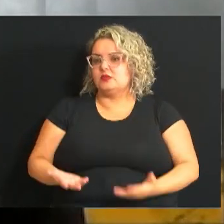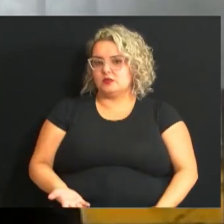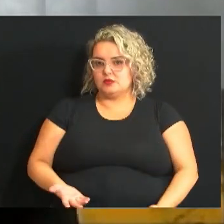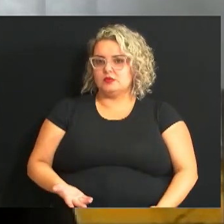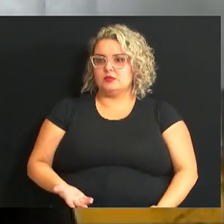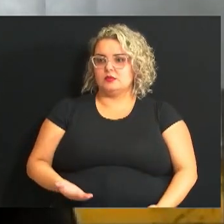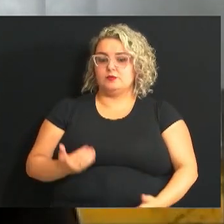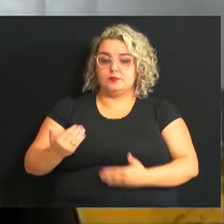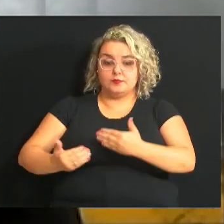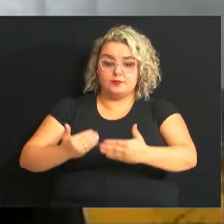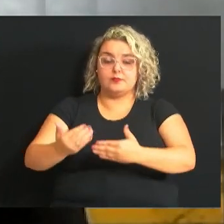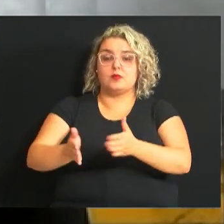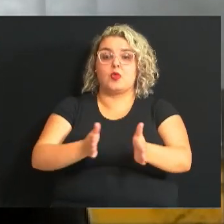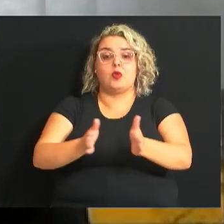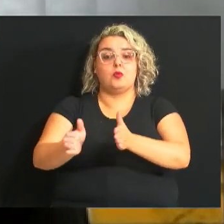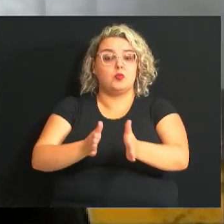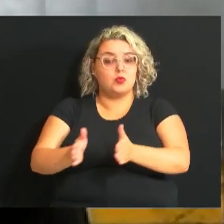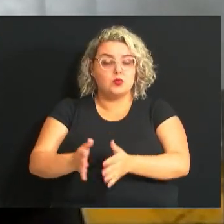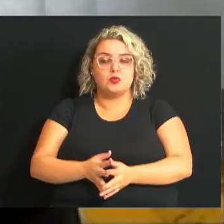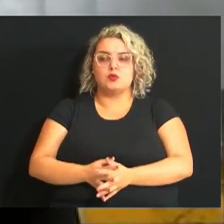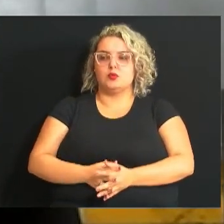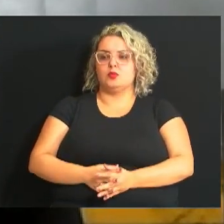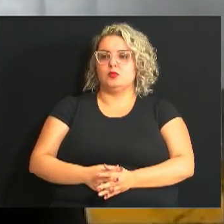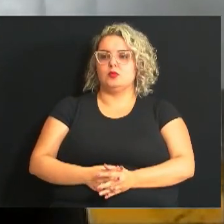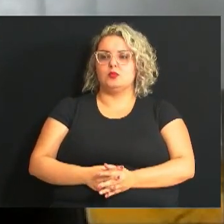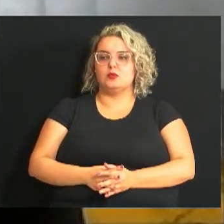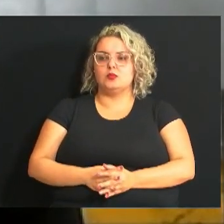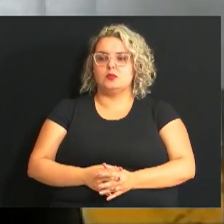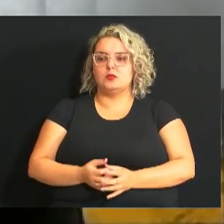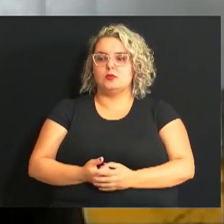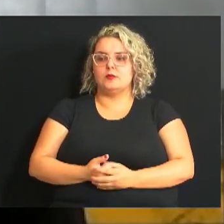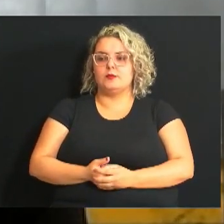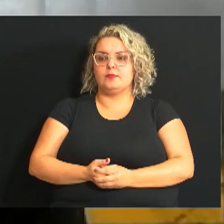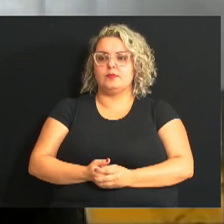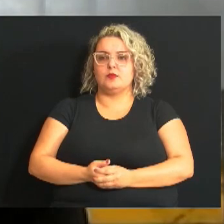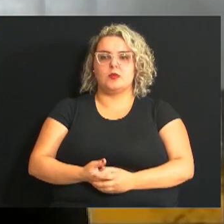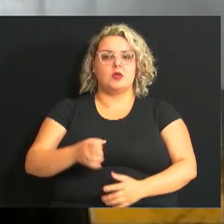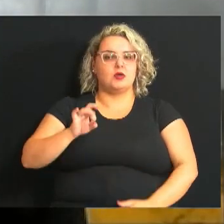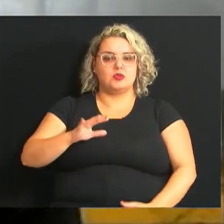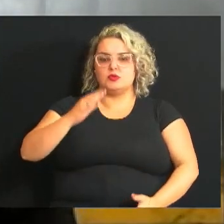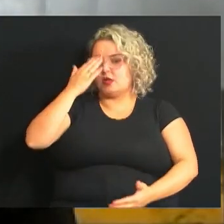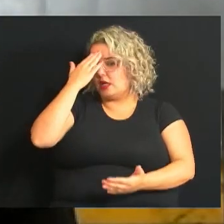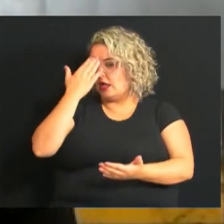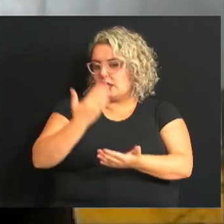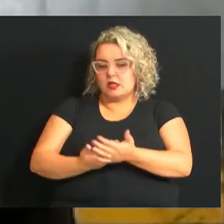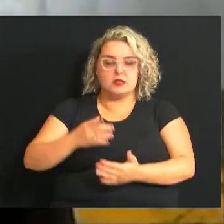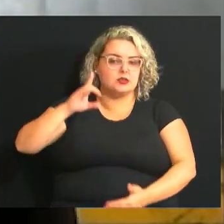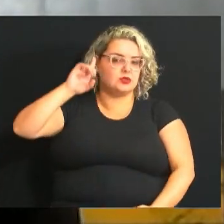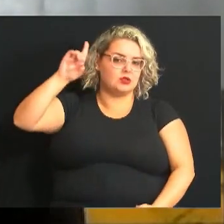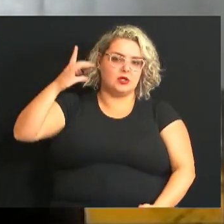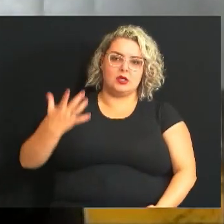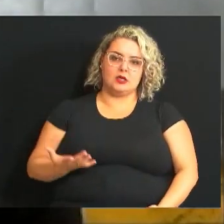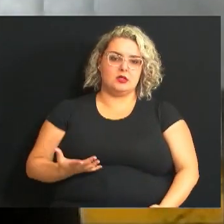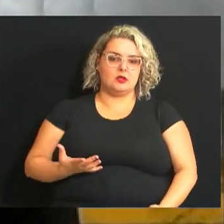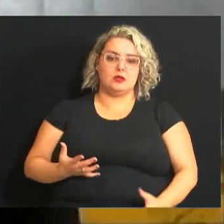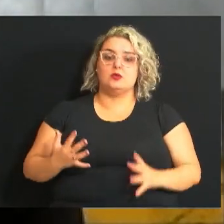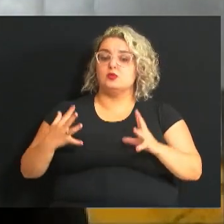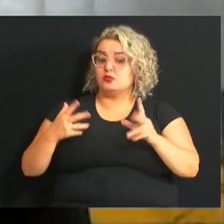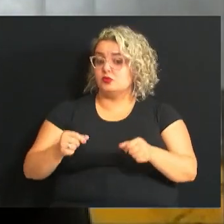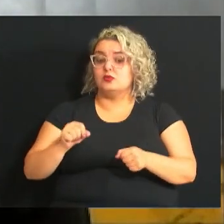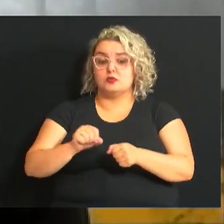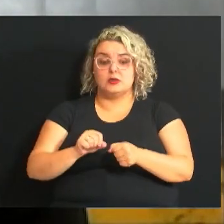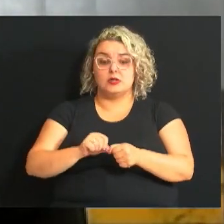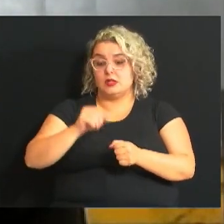uma situação que você só tem que acreditar em Deus, que o que você pode fazer é acreditar em